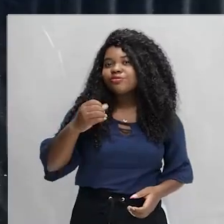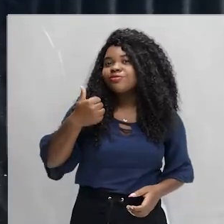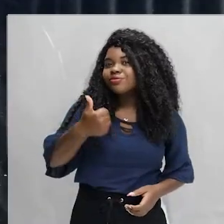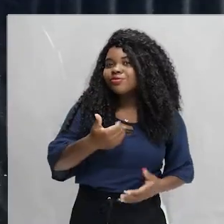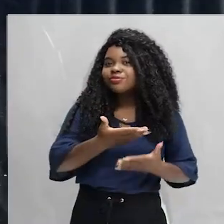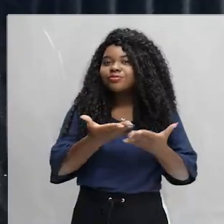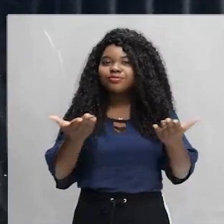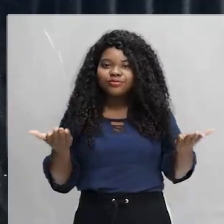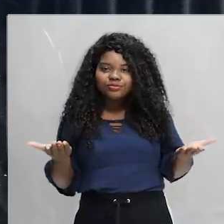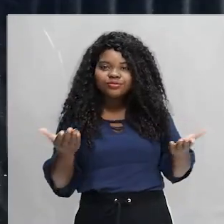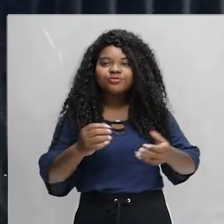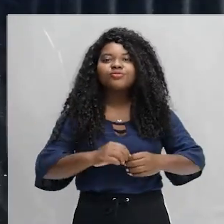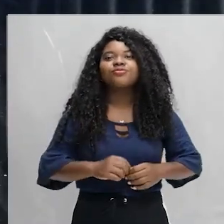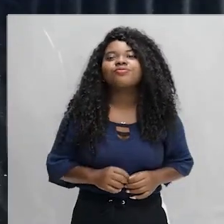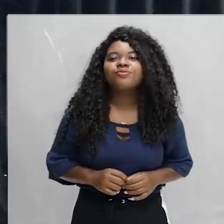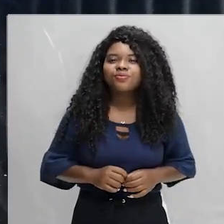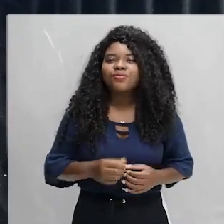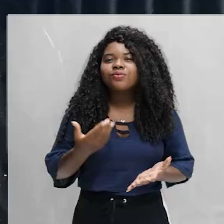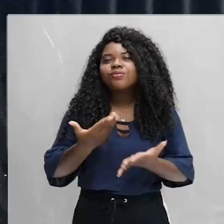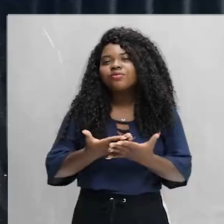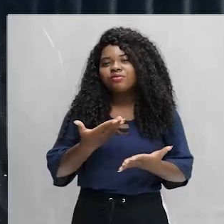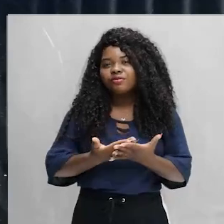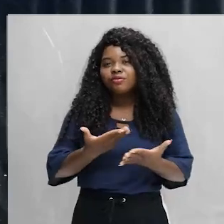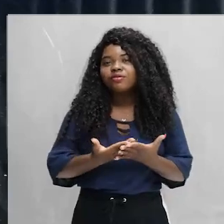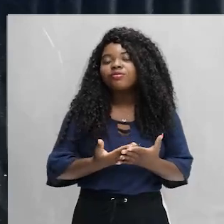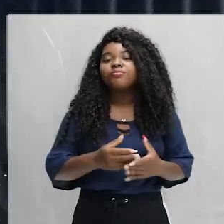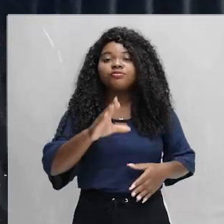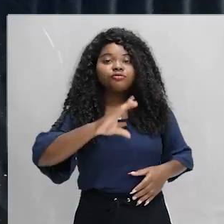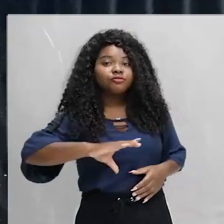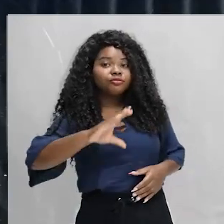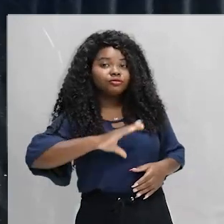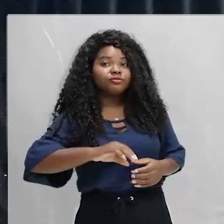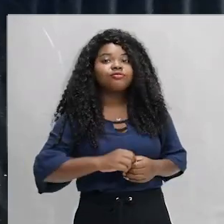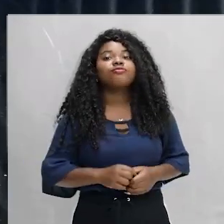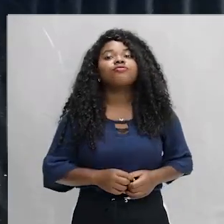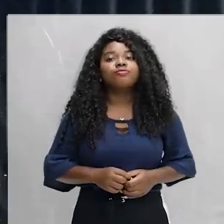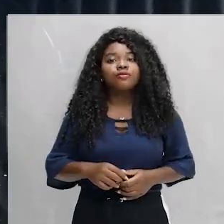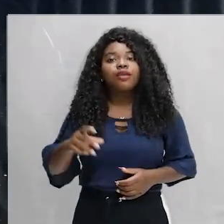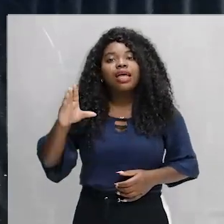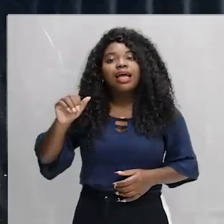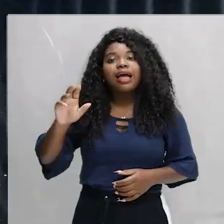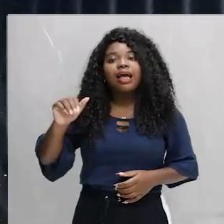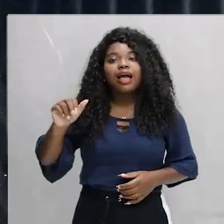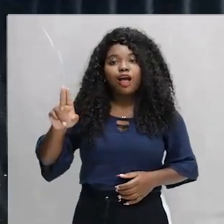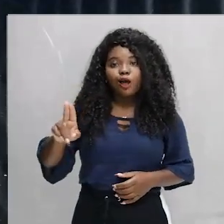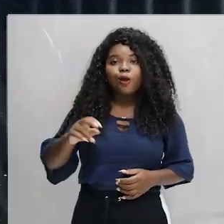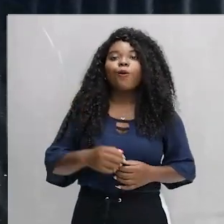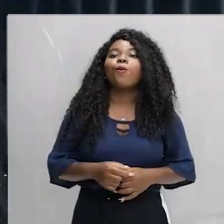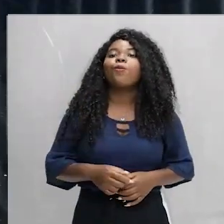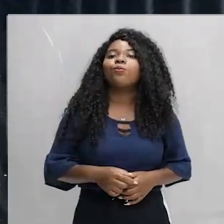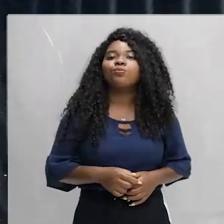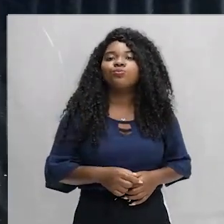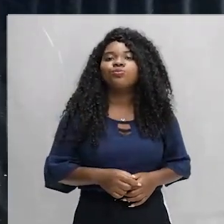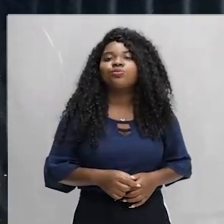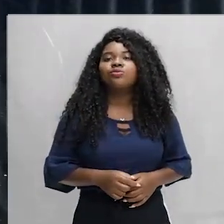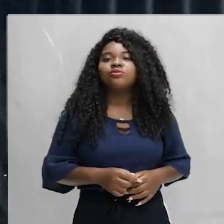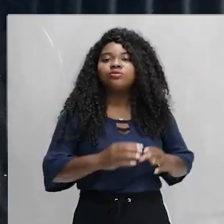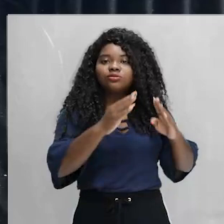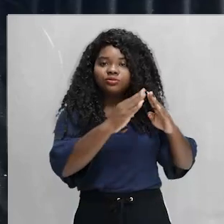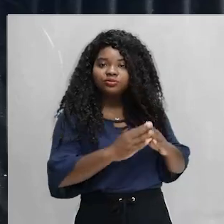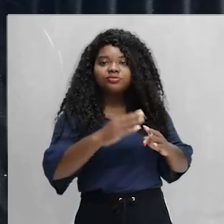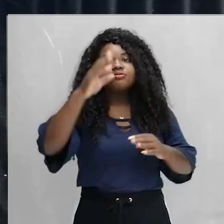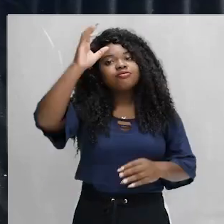bichos, tudo bem com vocês? Mais uma aula de língua portuguesa comigo, Cacau Sotero, no programa Fique em